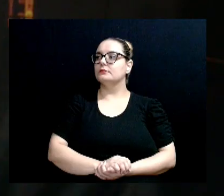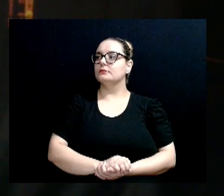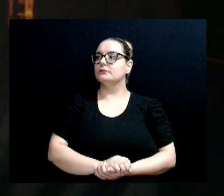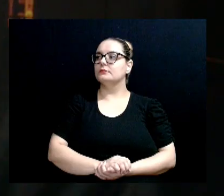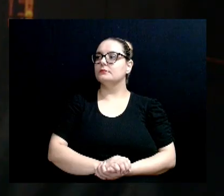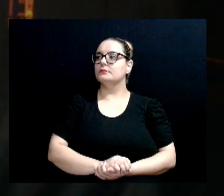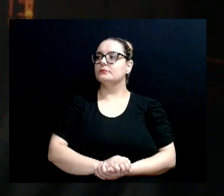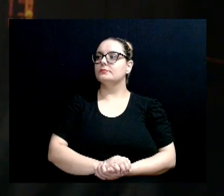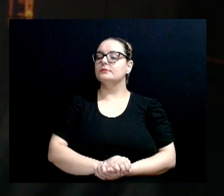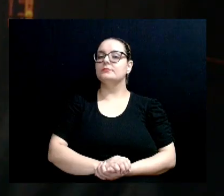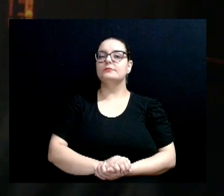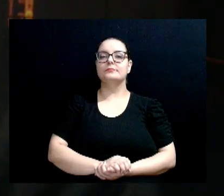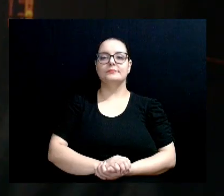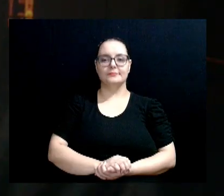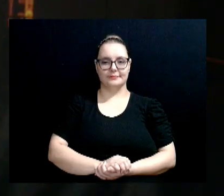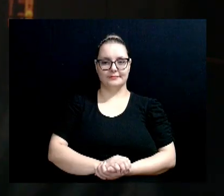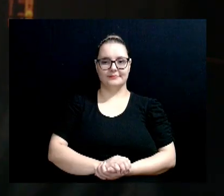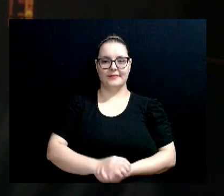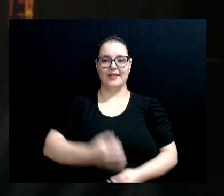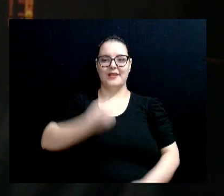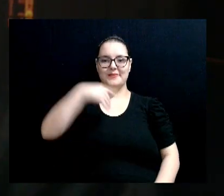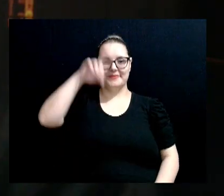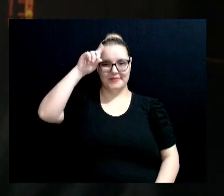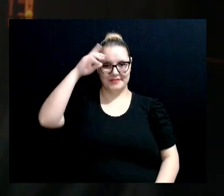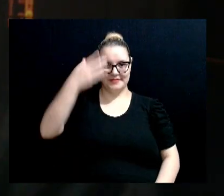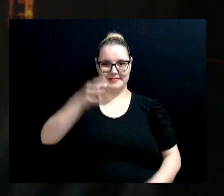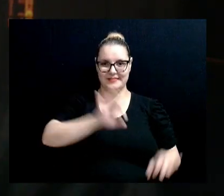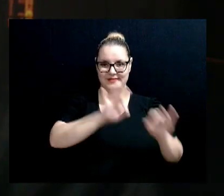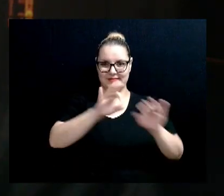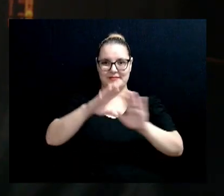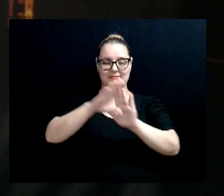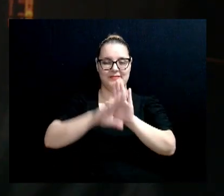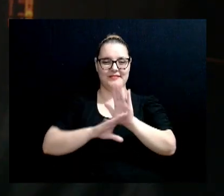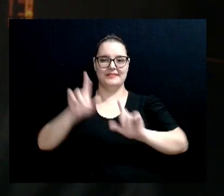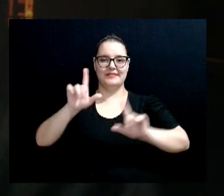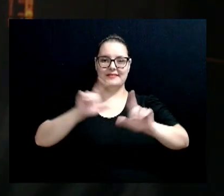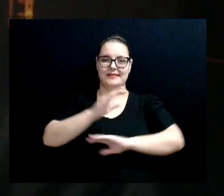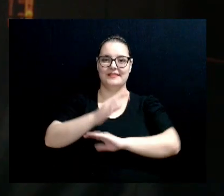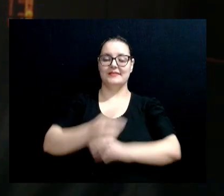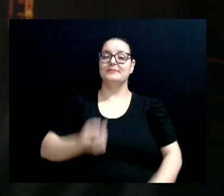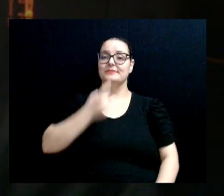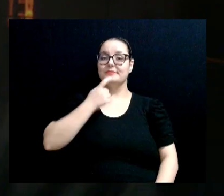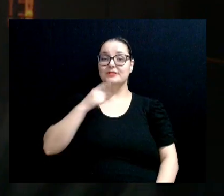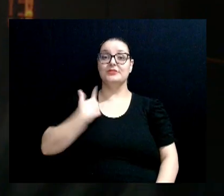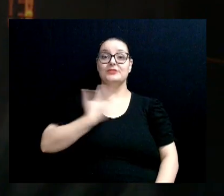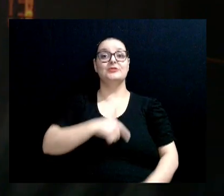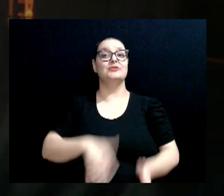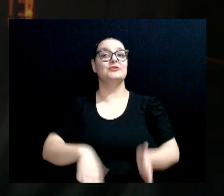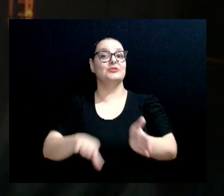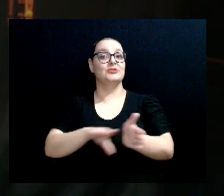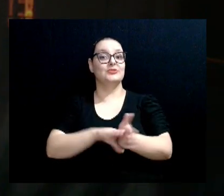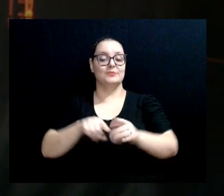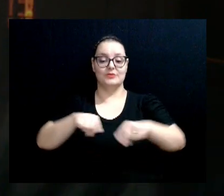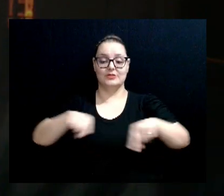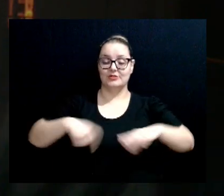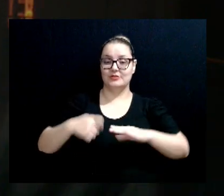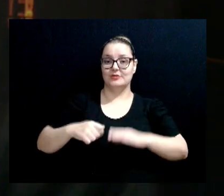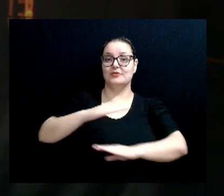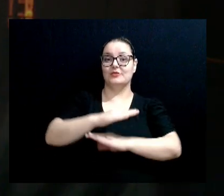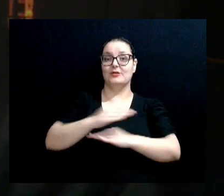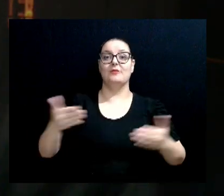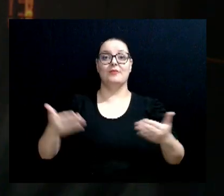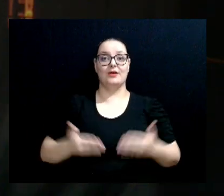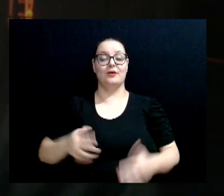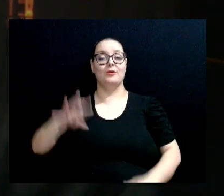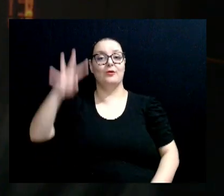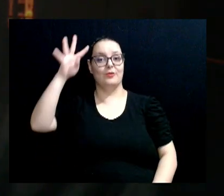dia para você que acompanha a programação da TV Câmara Campinas. Estamos chegando, Estúdio Câmara no ar, hoje quarta-feira,